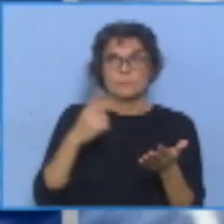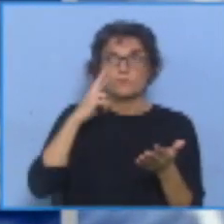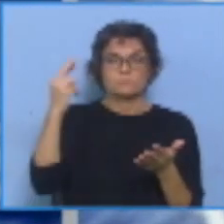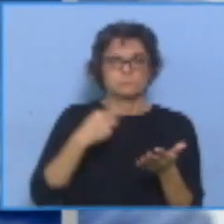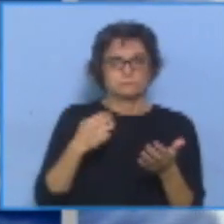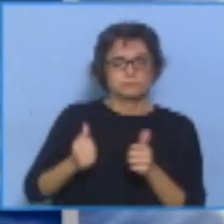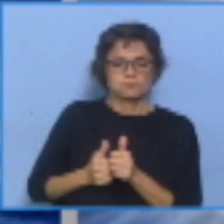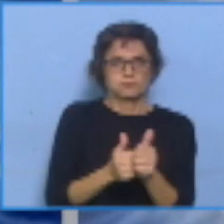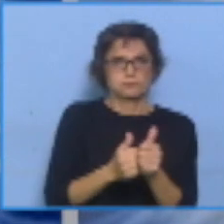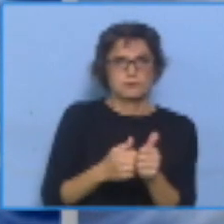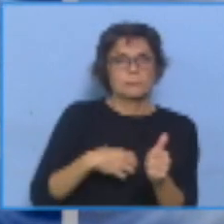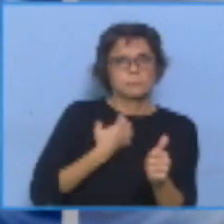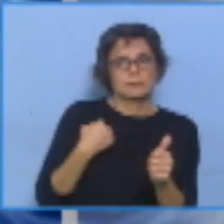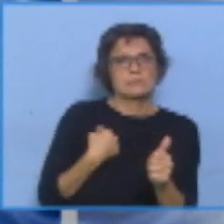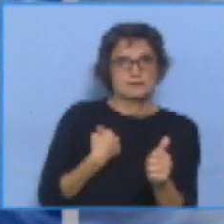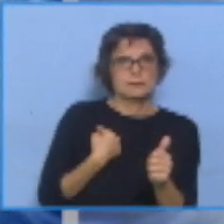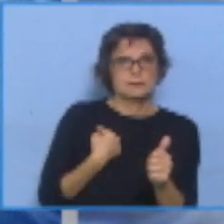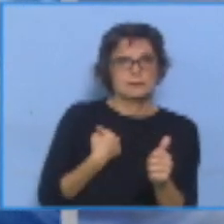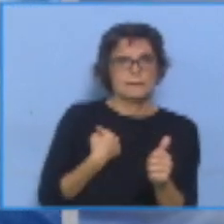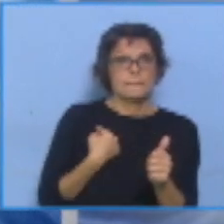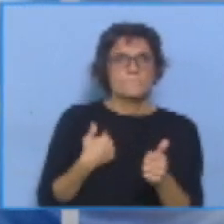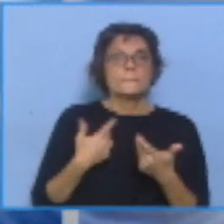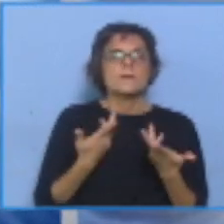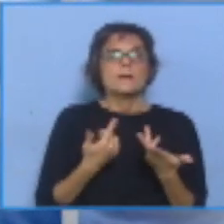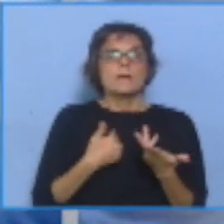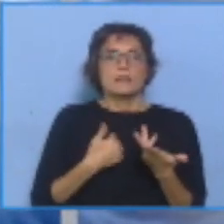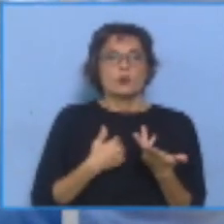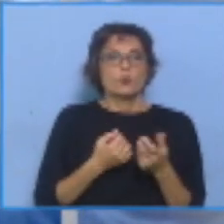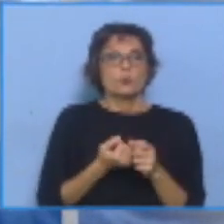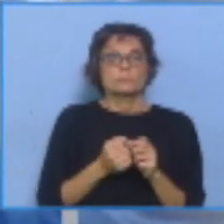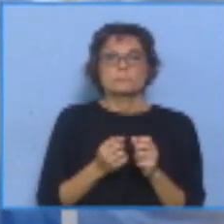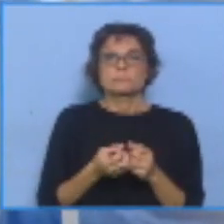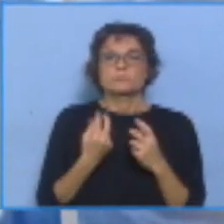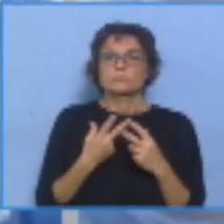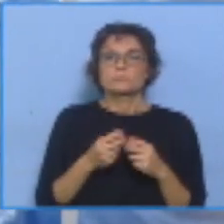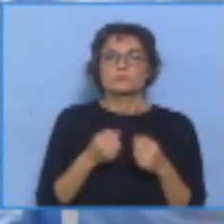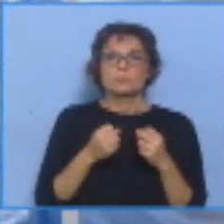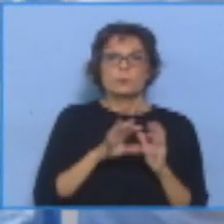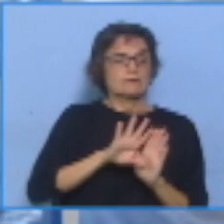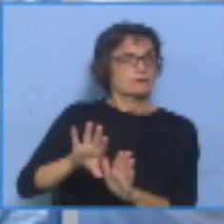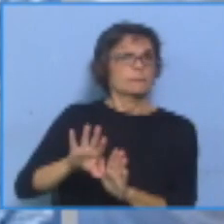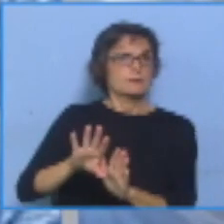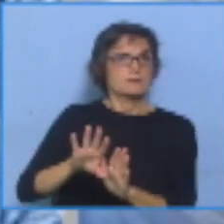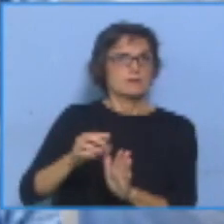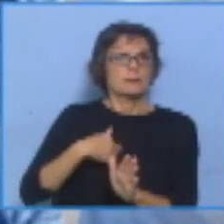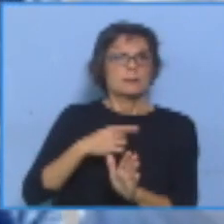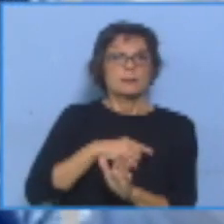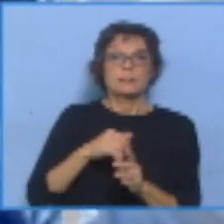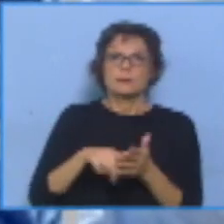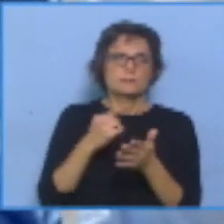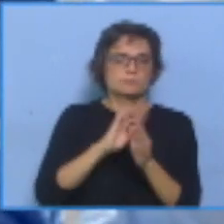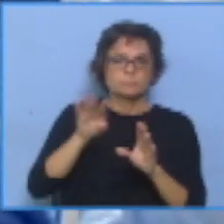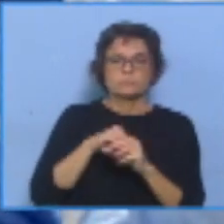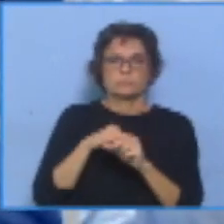em si e não em ti, e embora nunca te negasse, te apartei. Portanto, há sempre esta mesma